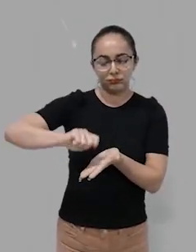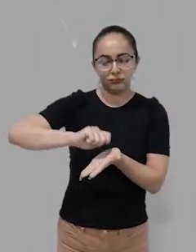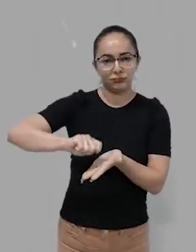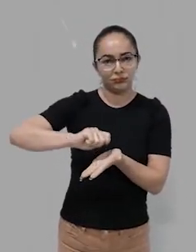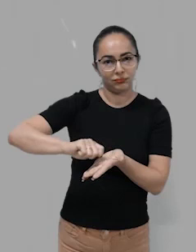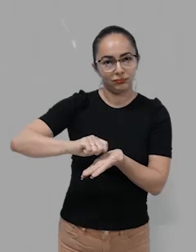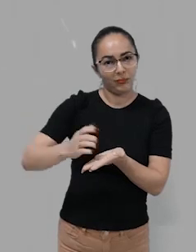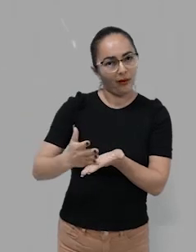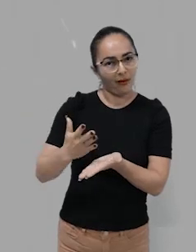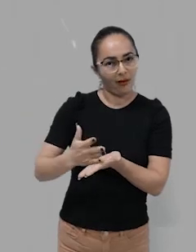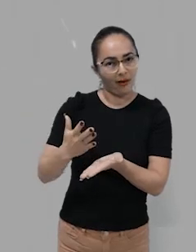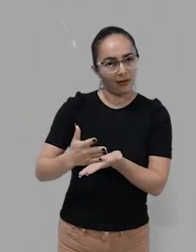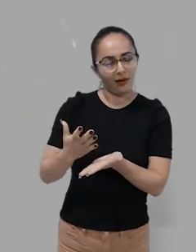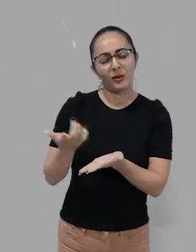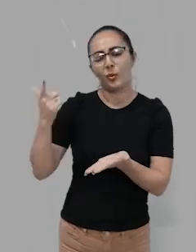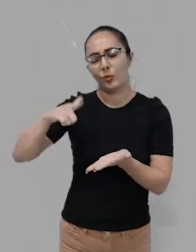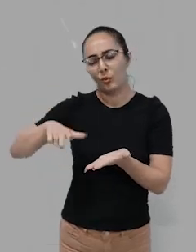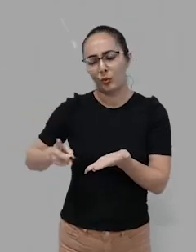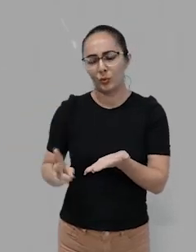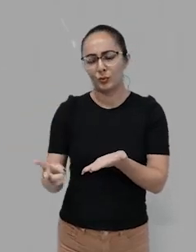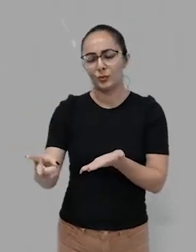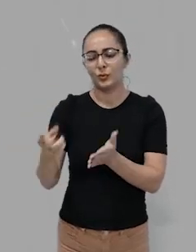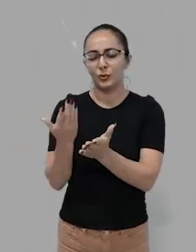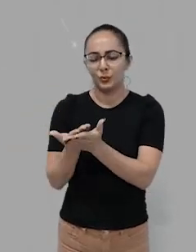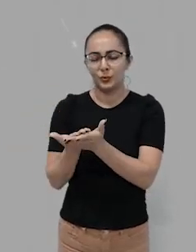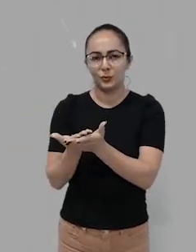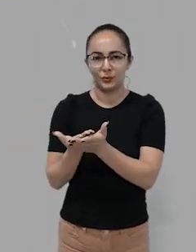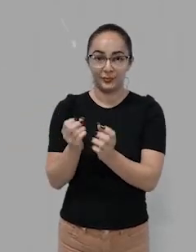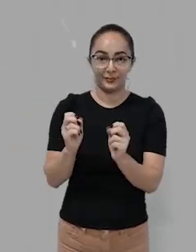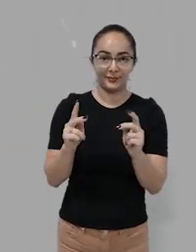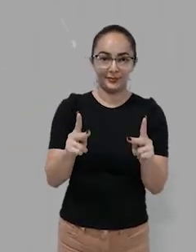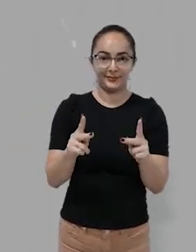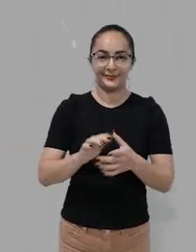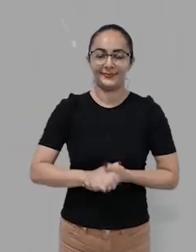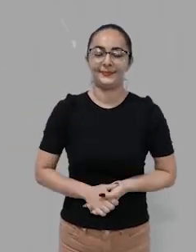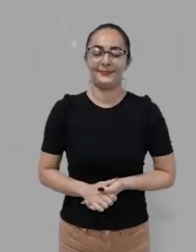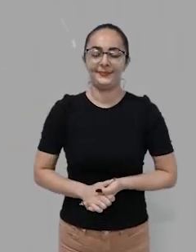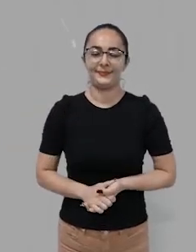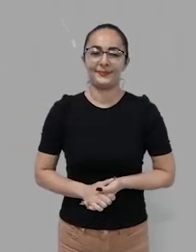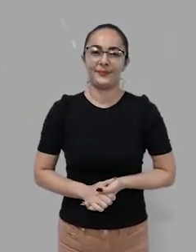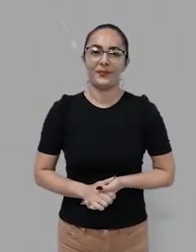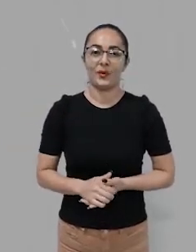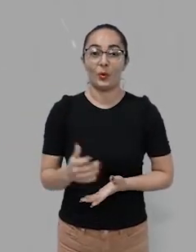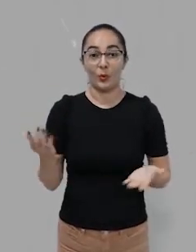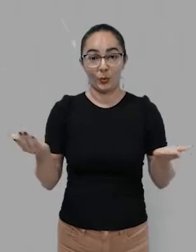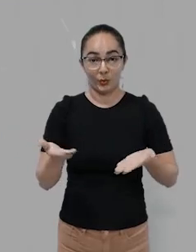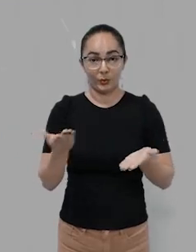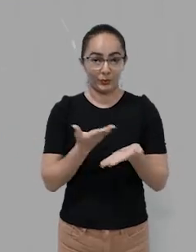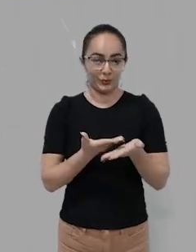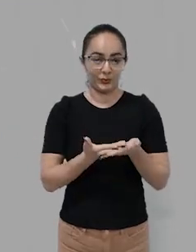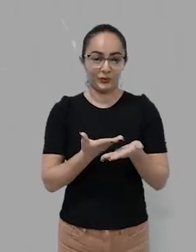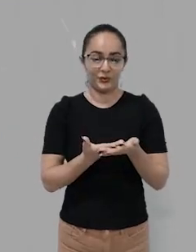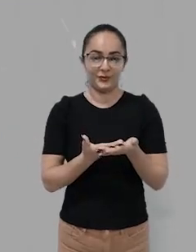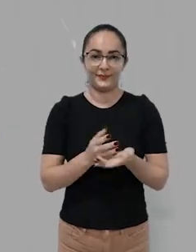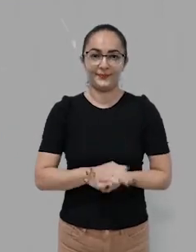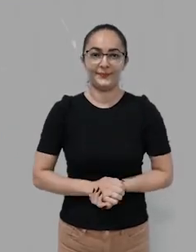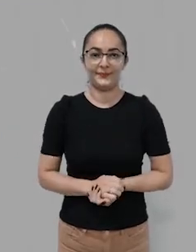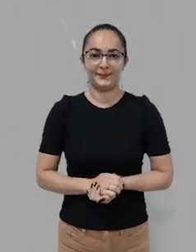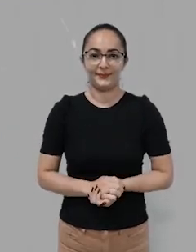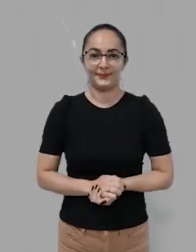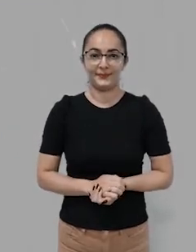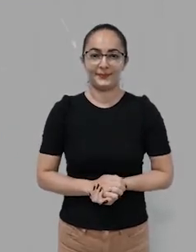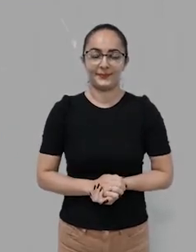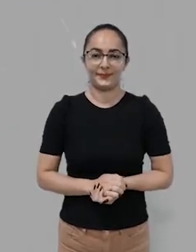seu caderno e você vai continuar os seus estudos. Tudo bem? Bom, a nossa aula de hoje, nós